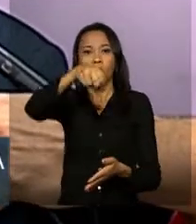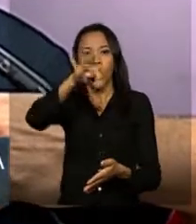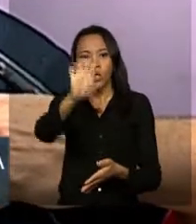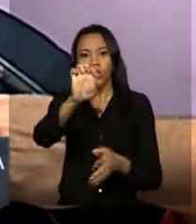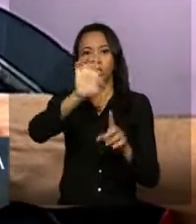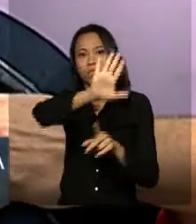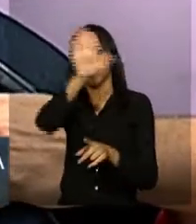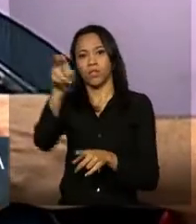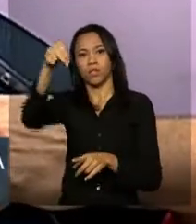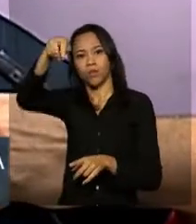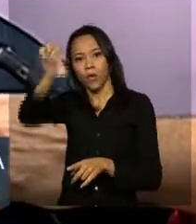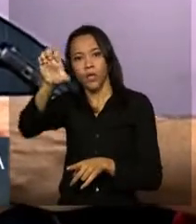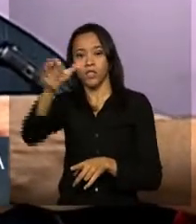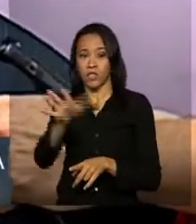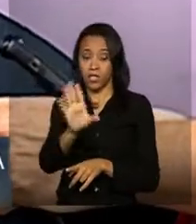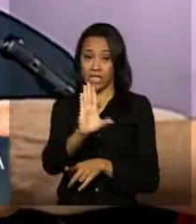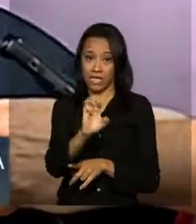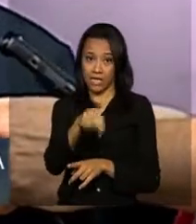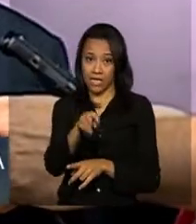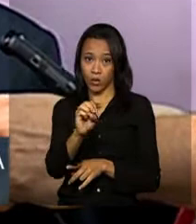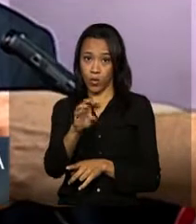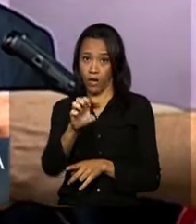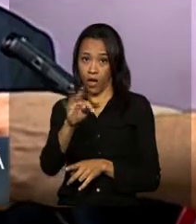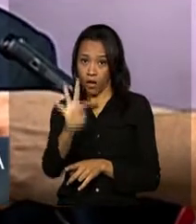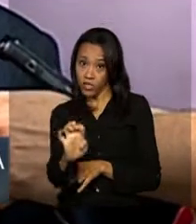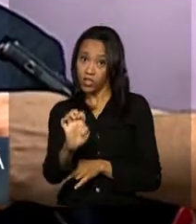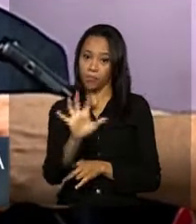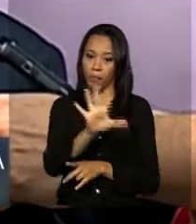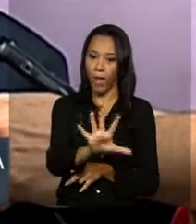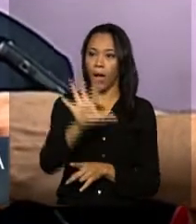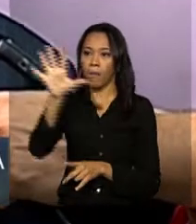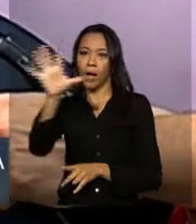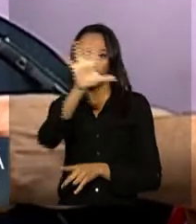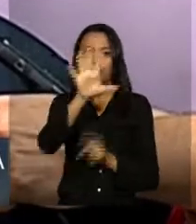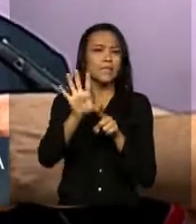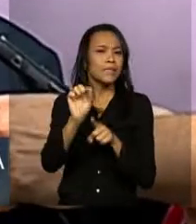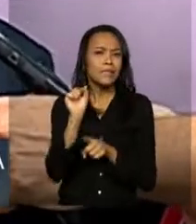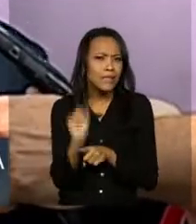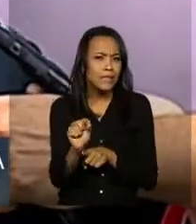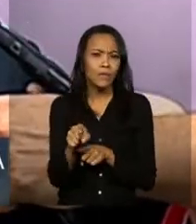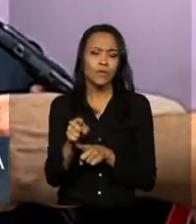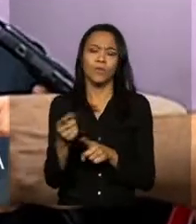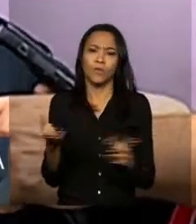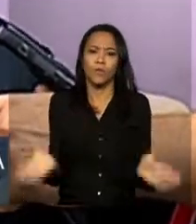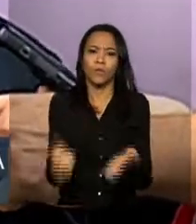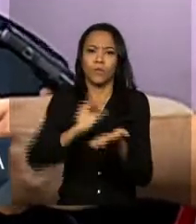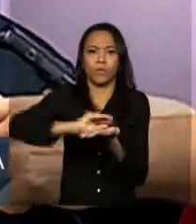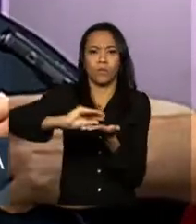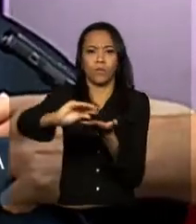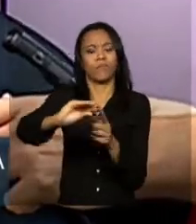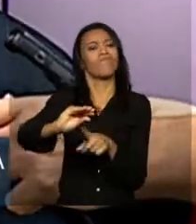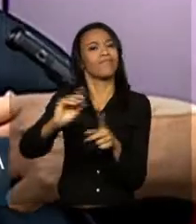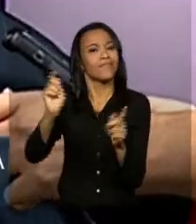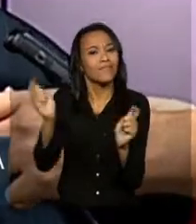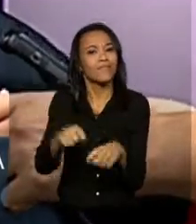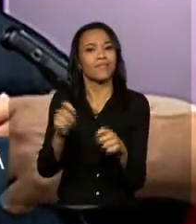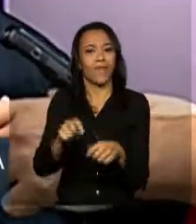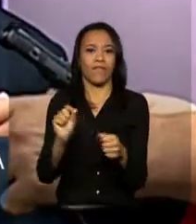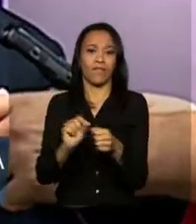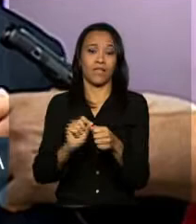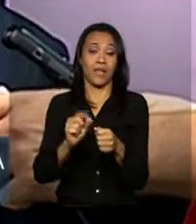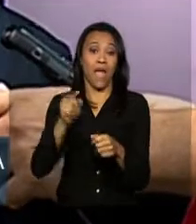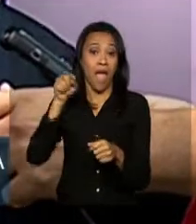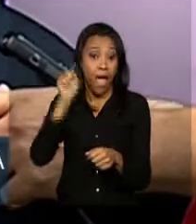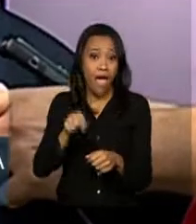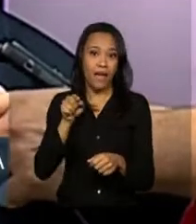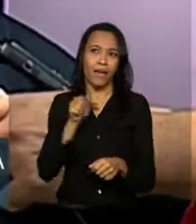ela tem uma área rural muito extensa. E isso faz com que os investimentos acabem sendo executados por essas